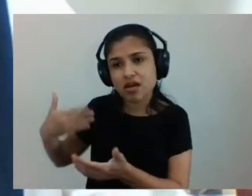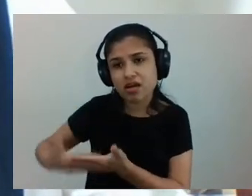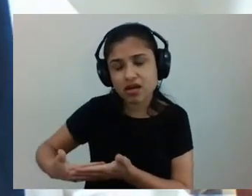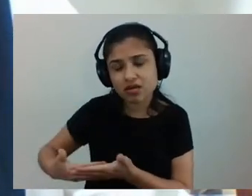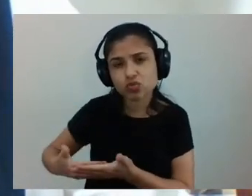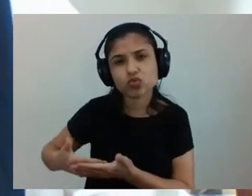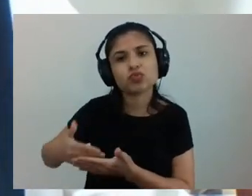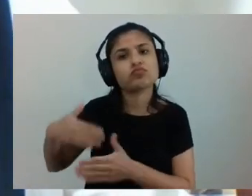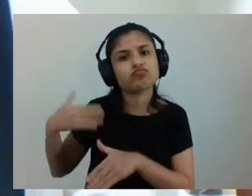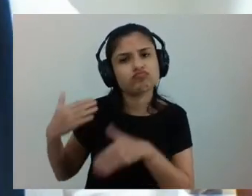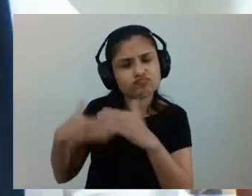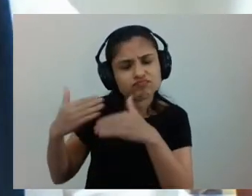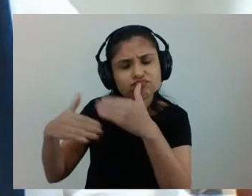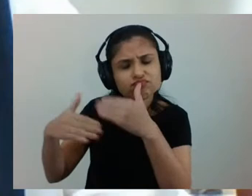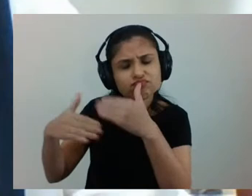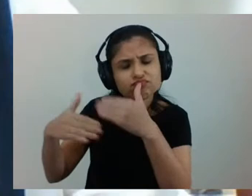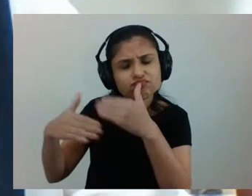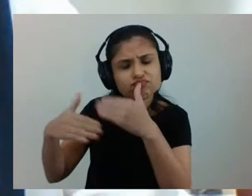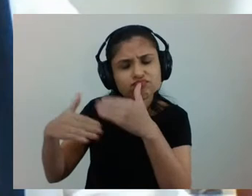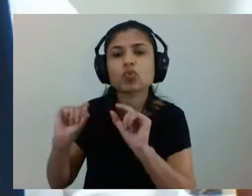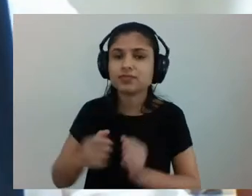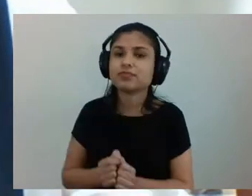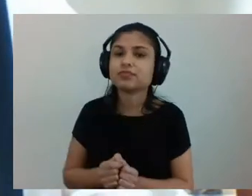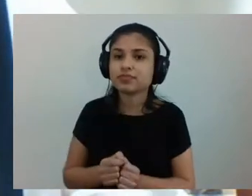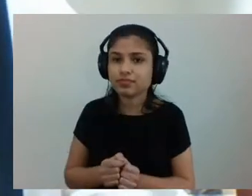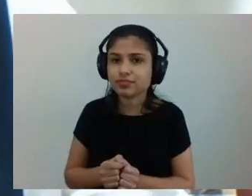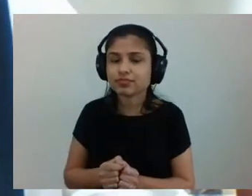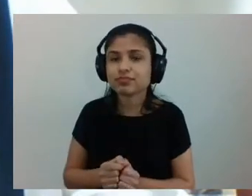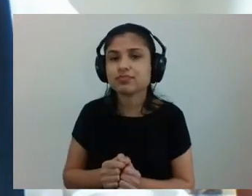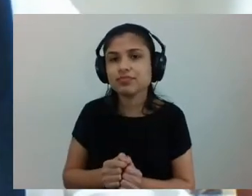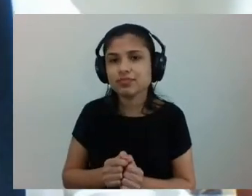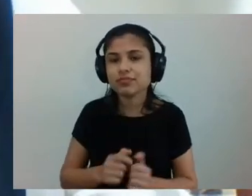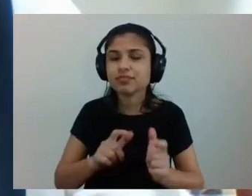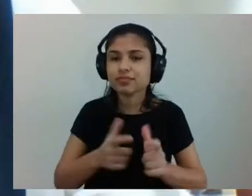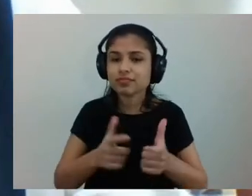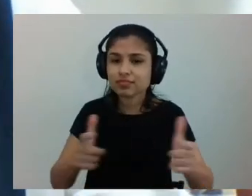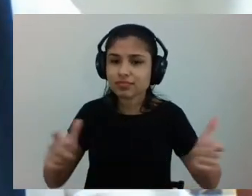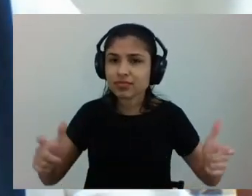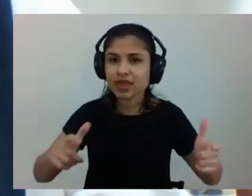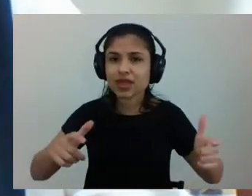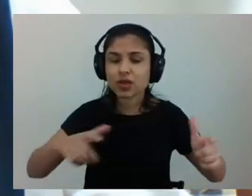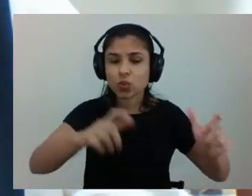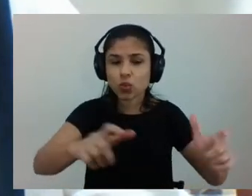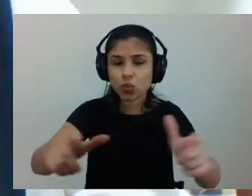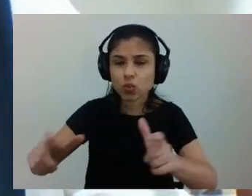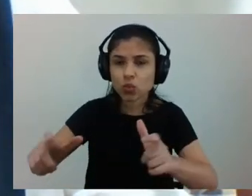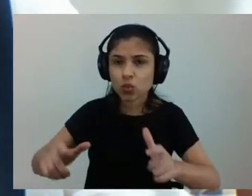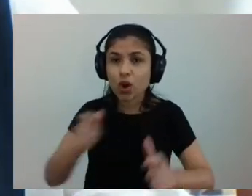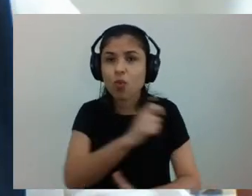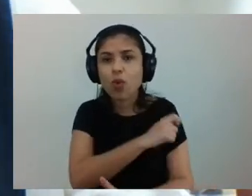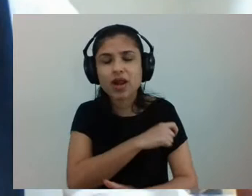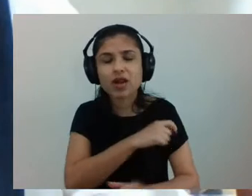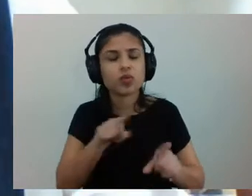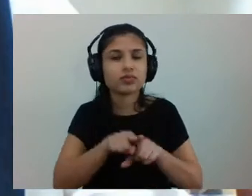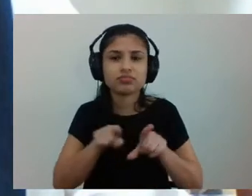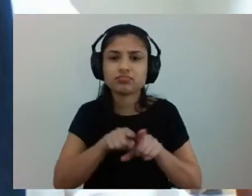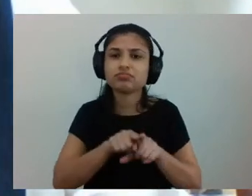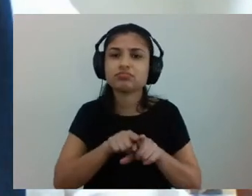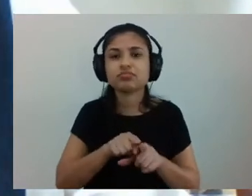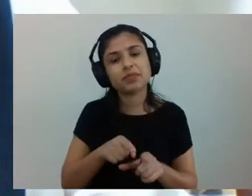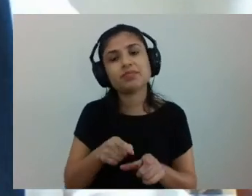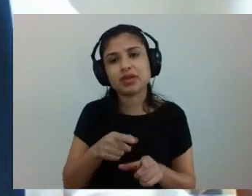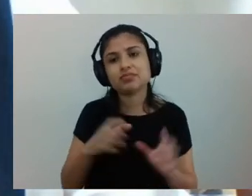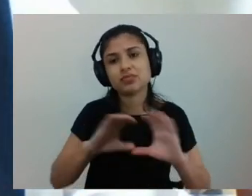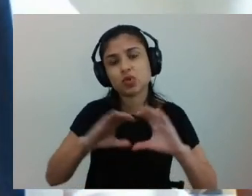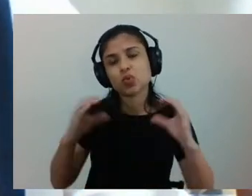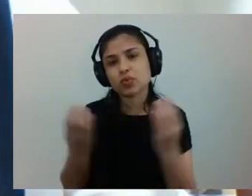a aumentar os que os alunos e toda a sua comunidade pode utilizar